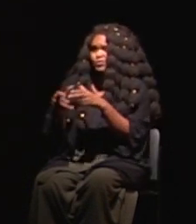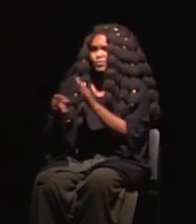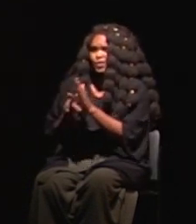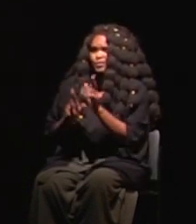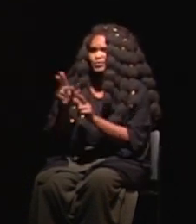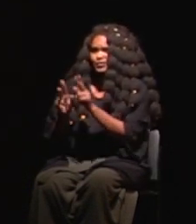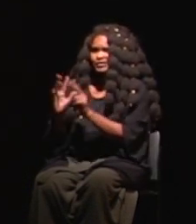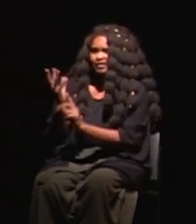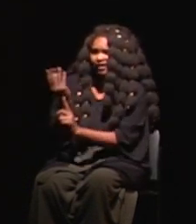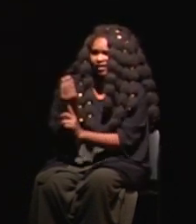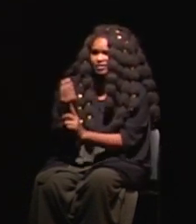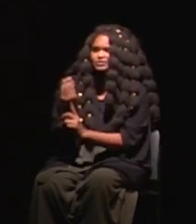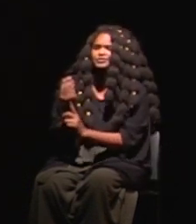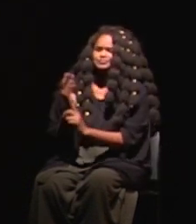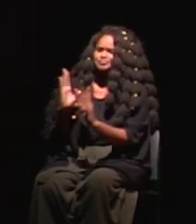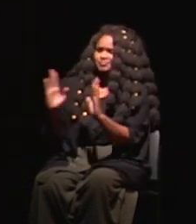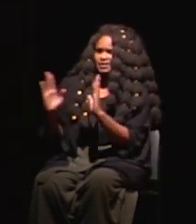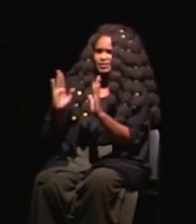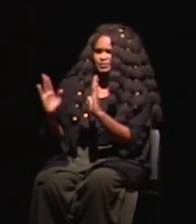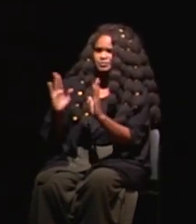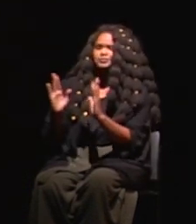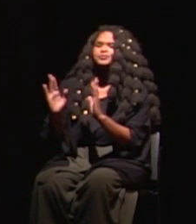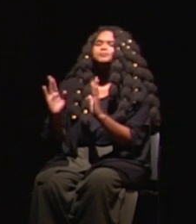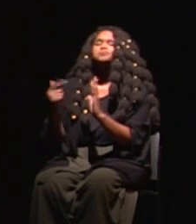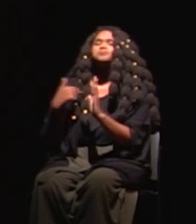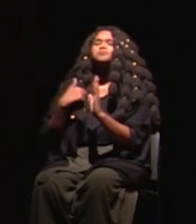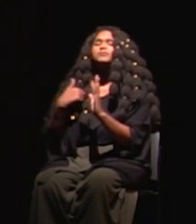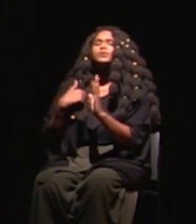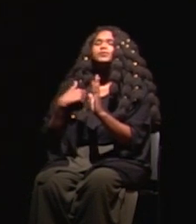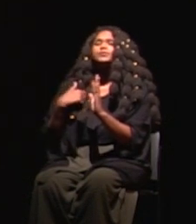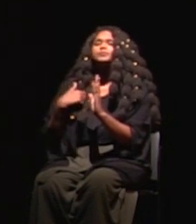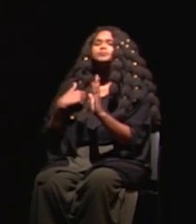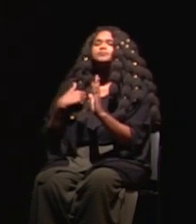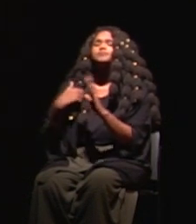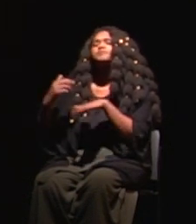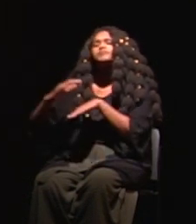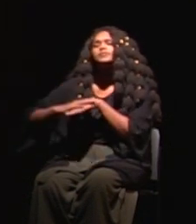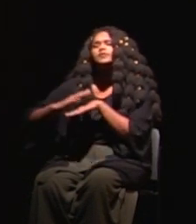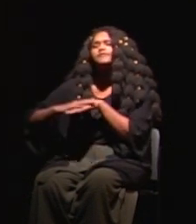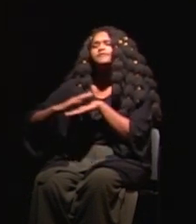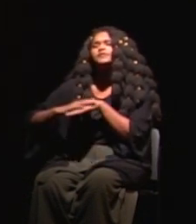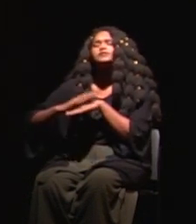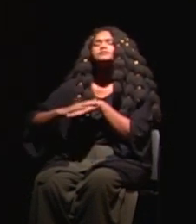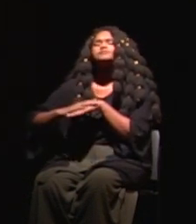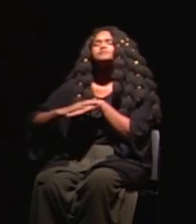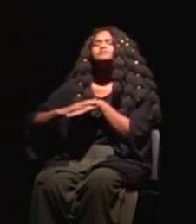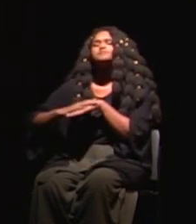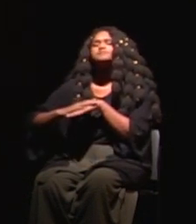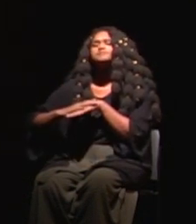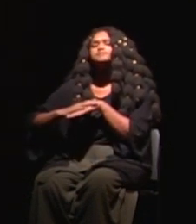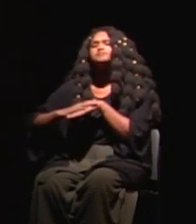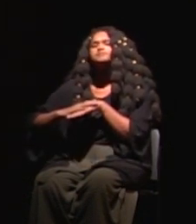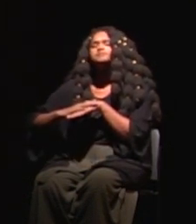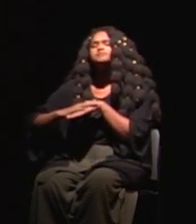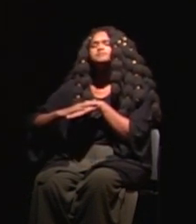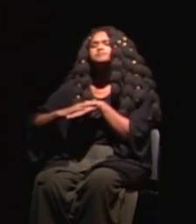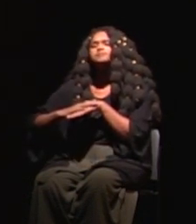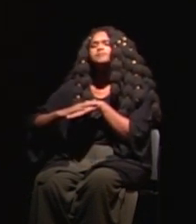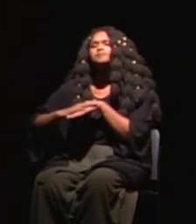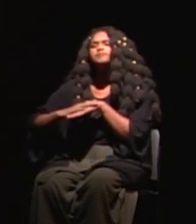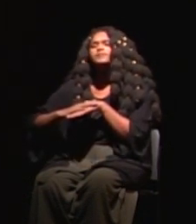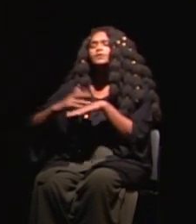período, consagrei uma prática que